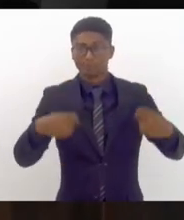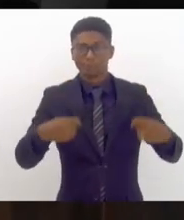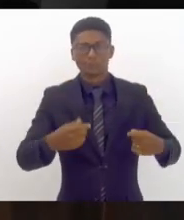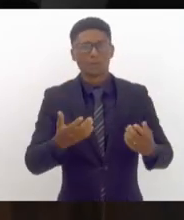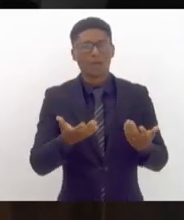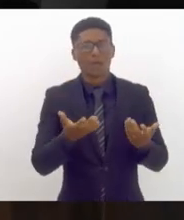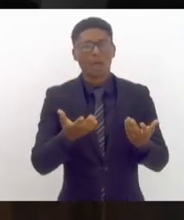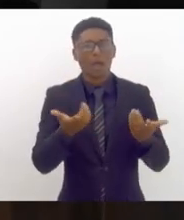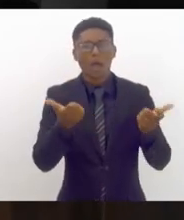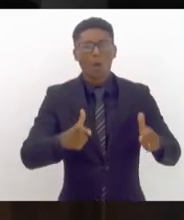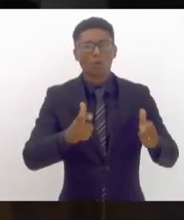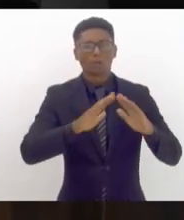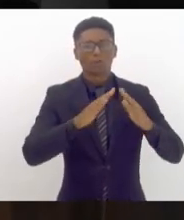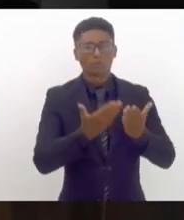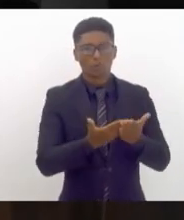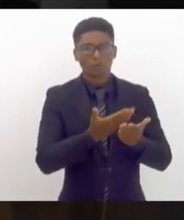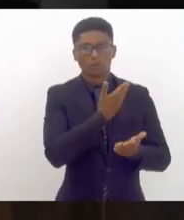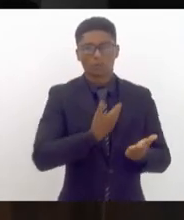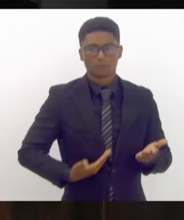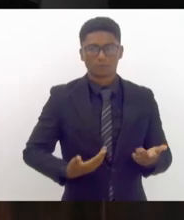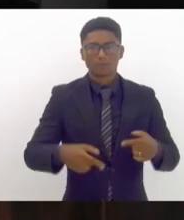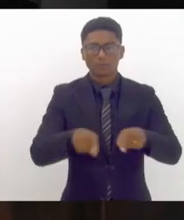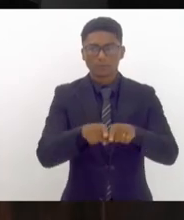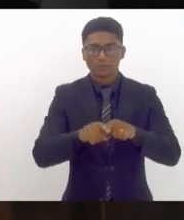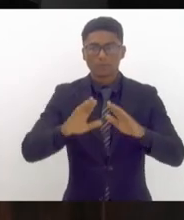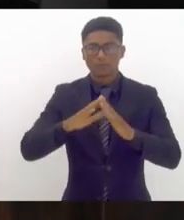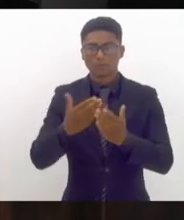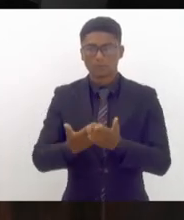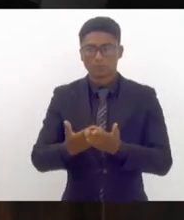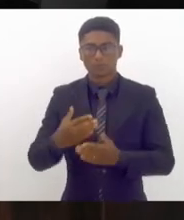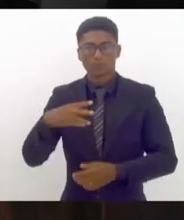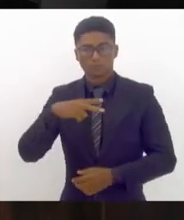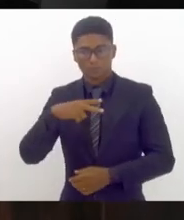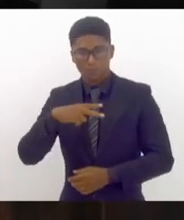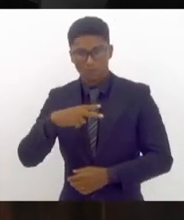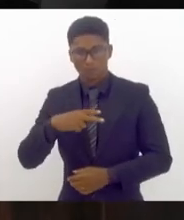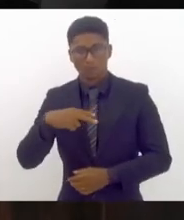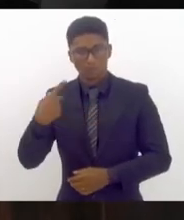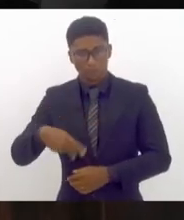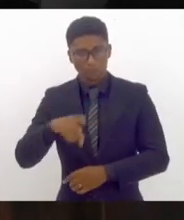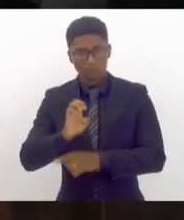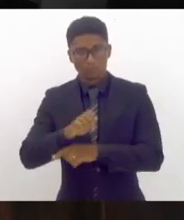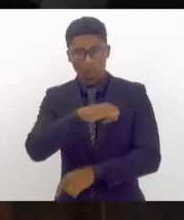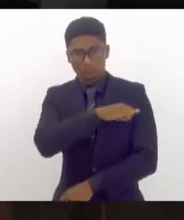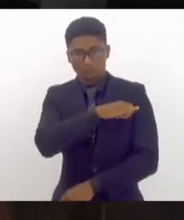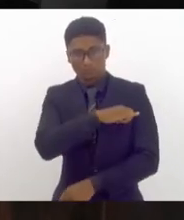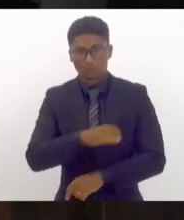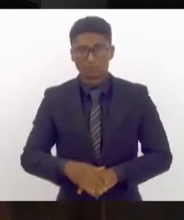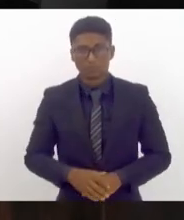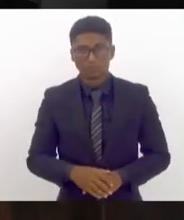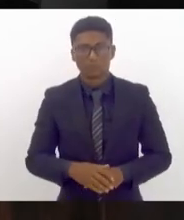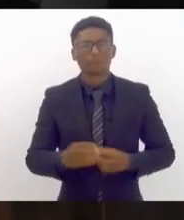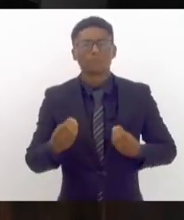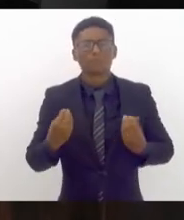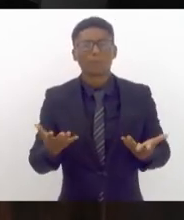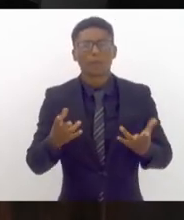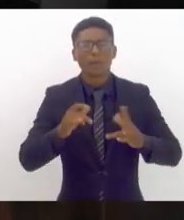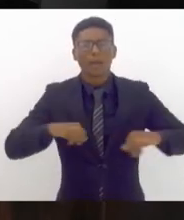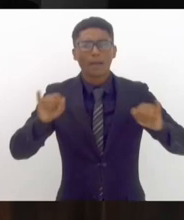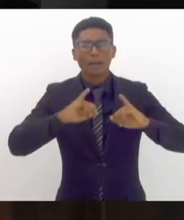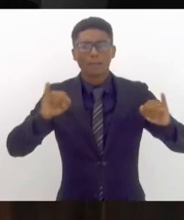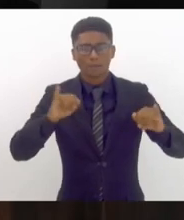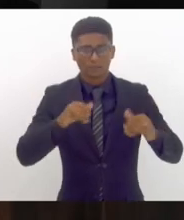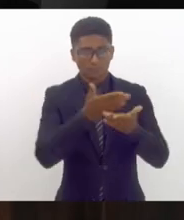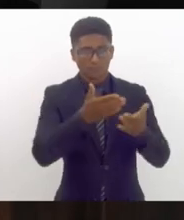escolas públicas e privadas do ensino fundamental e médio do Estado do Rio de Janeiro, de valorização e respeito ao trabalho